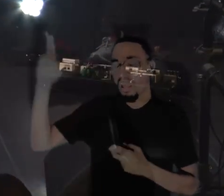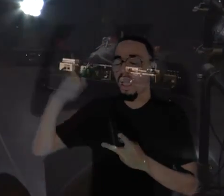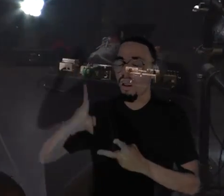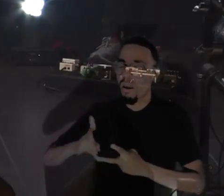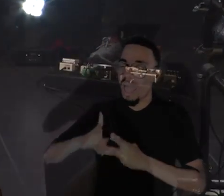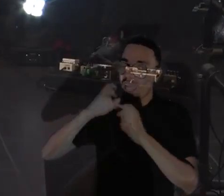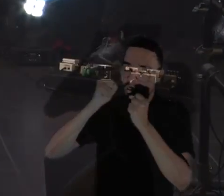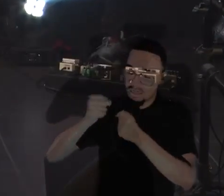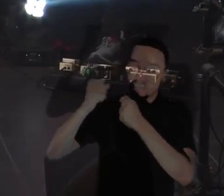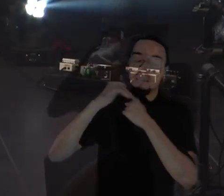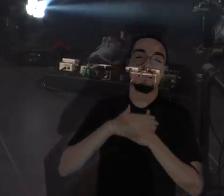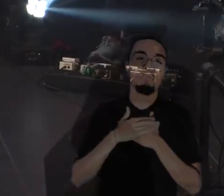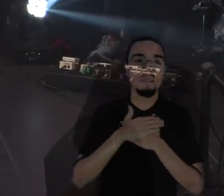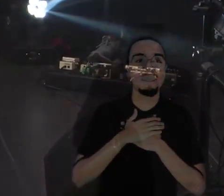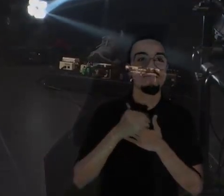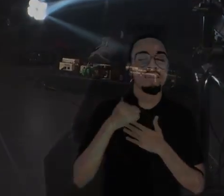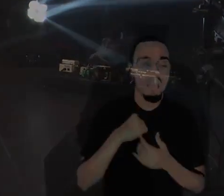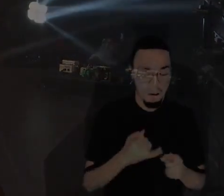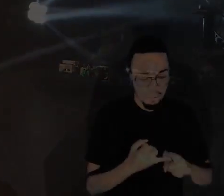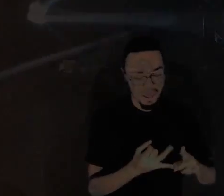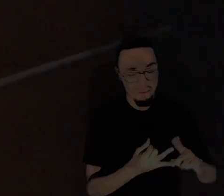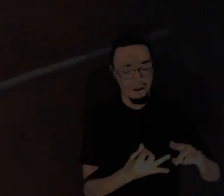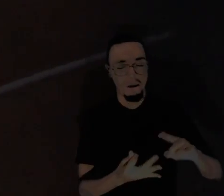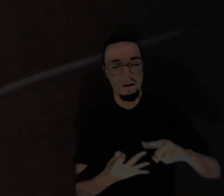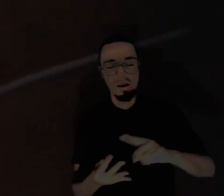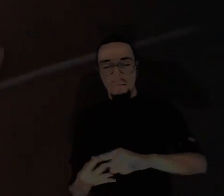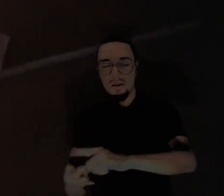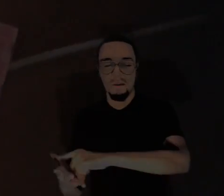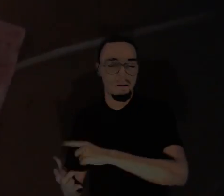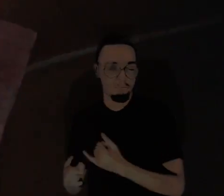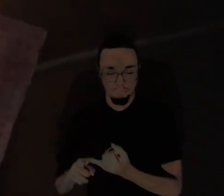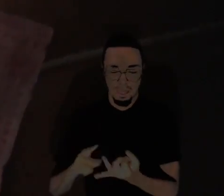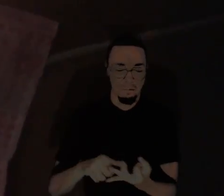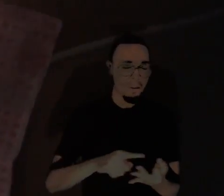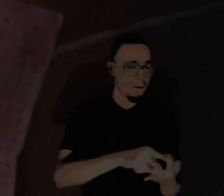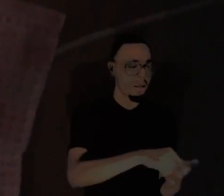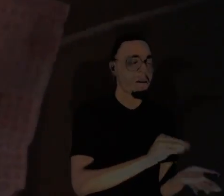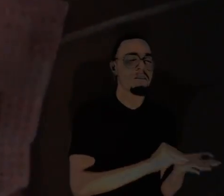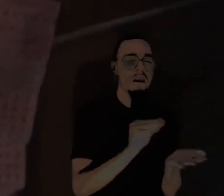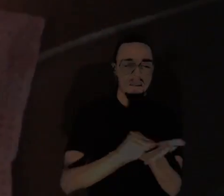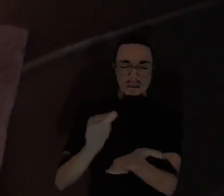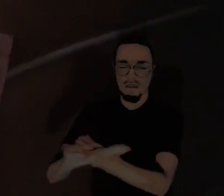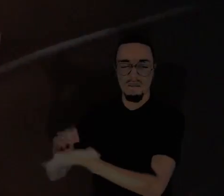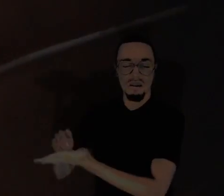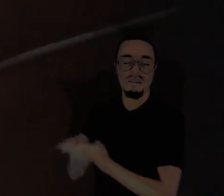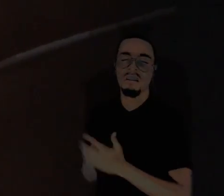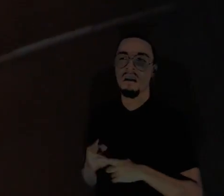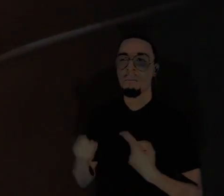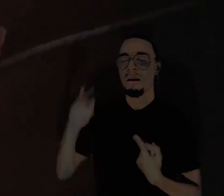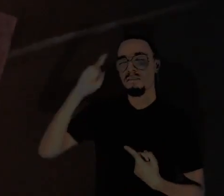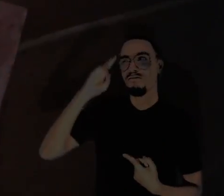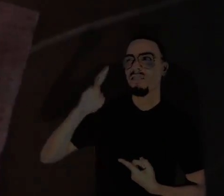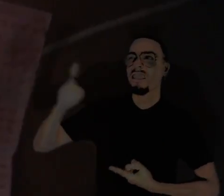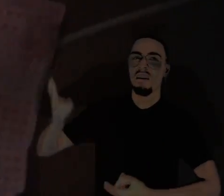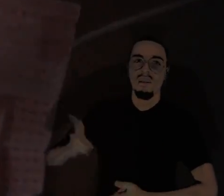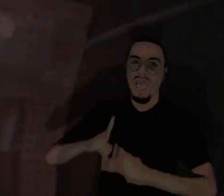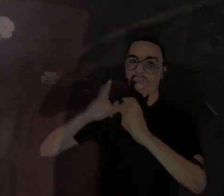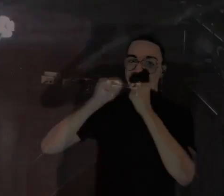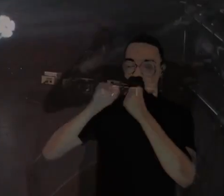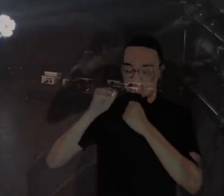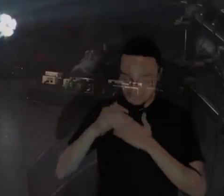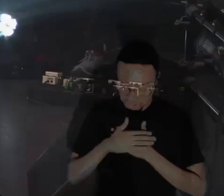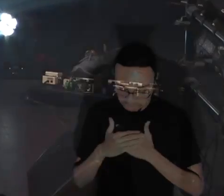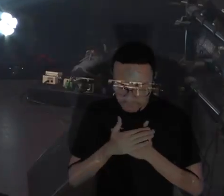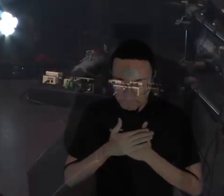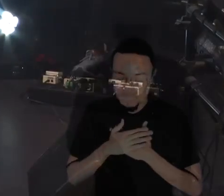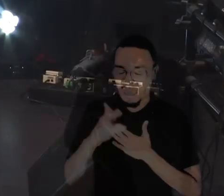mais político, mas o Senhor é a minha força. Eu não sou o que tem mais autoridade, mas o Senhor é a minha força. O Senhor é a minha força. Eu sou